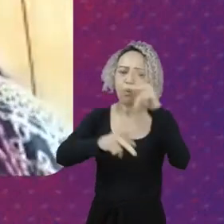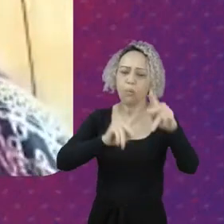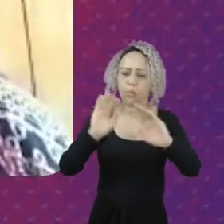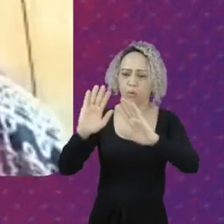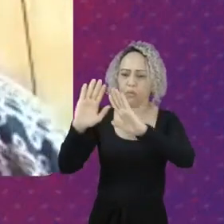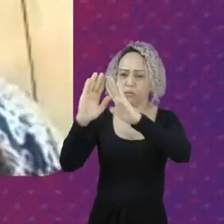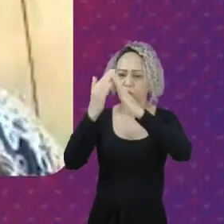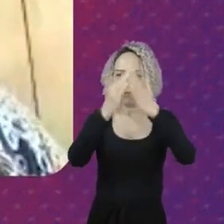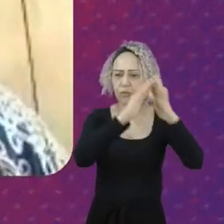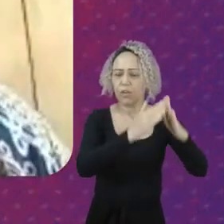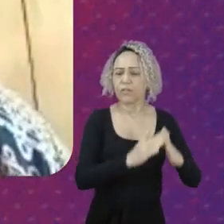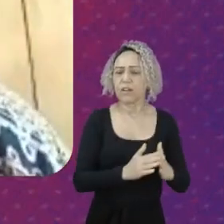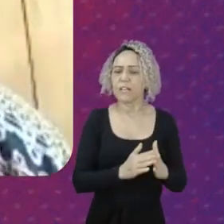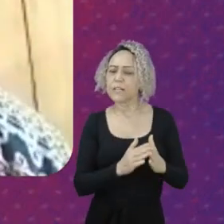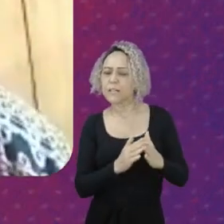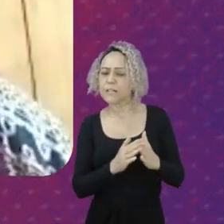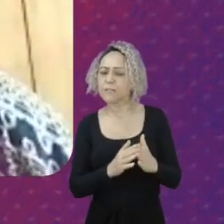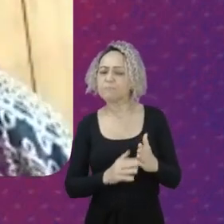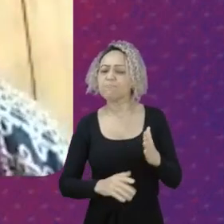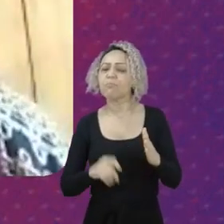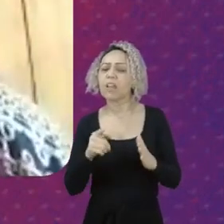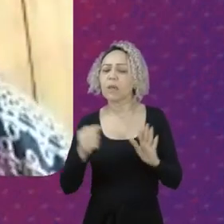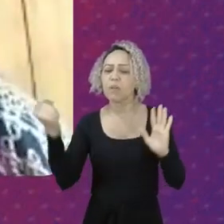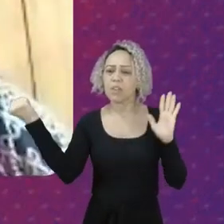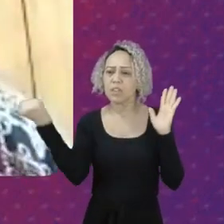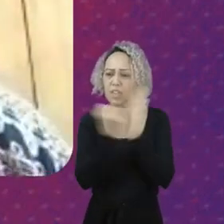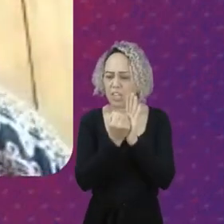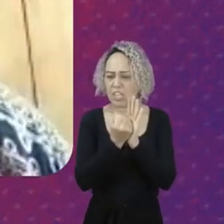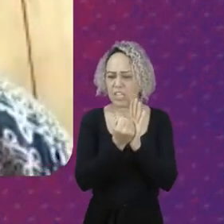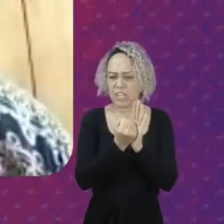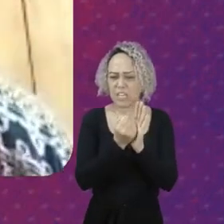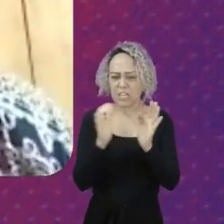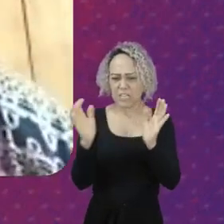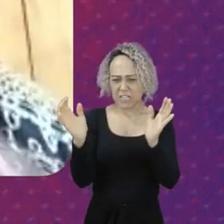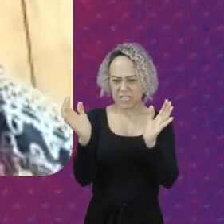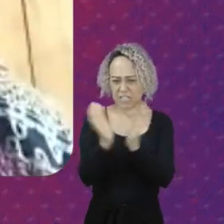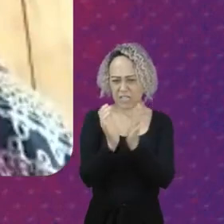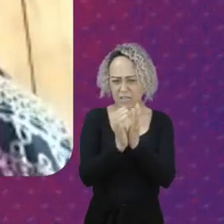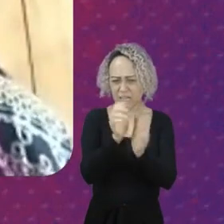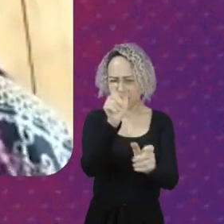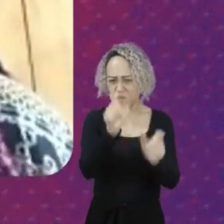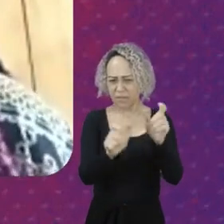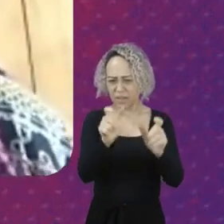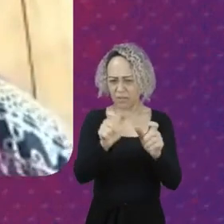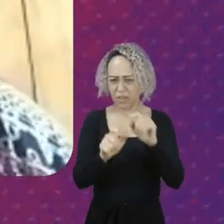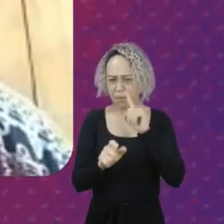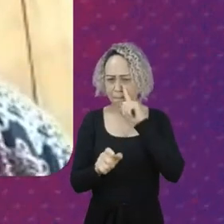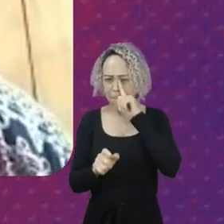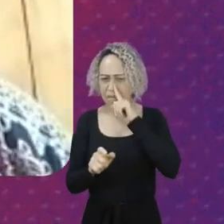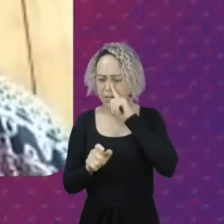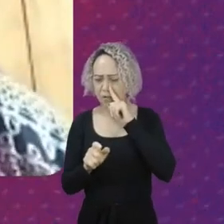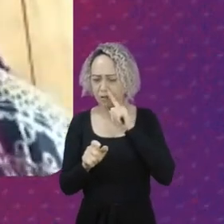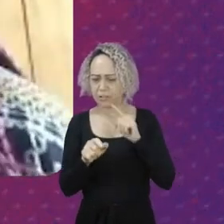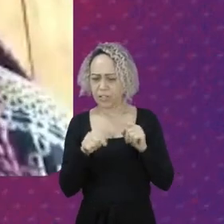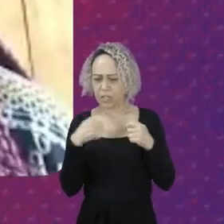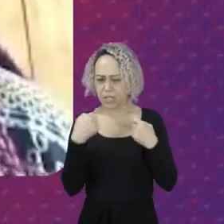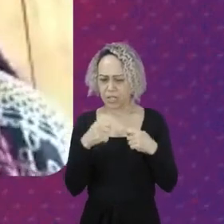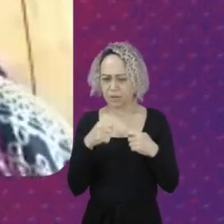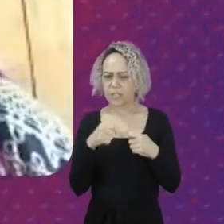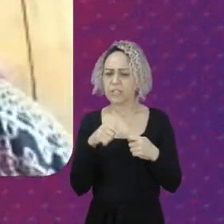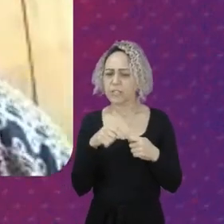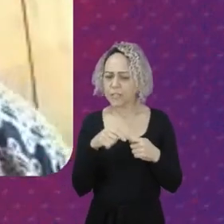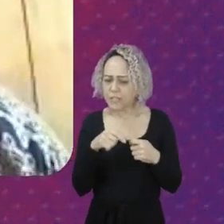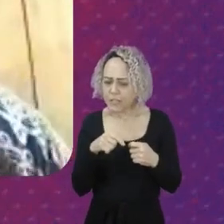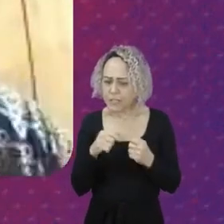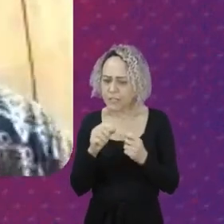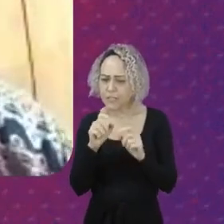passam a receber também esse selo de classes perigosas, que precisam, de alguma forma, ser